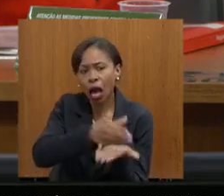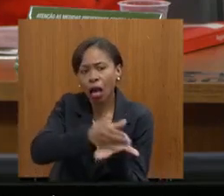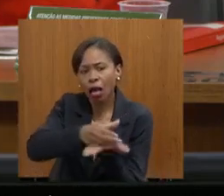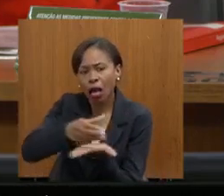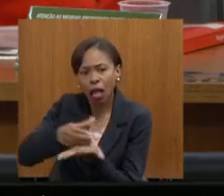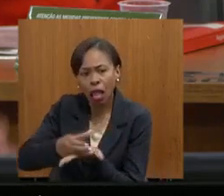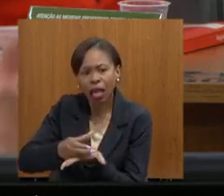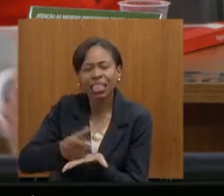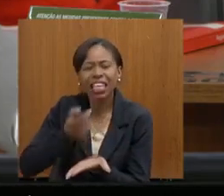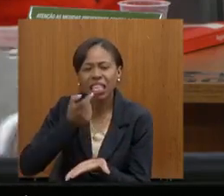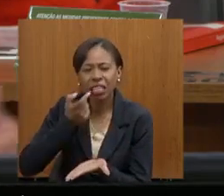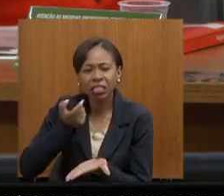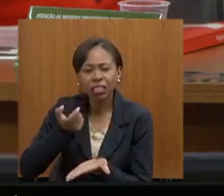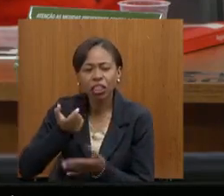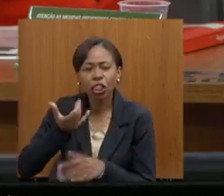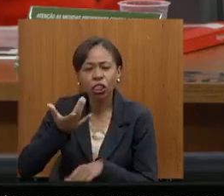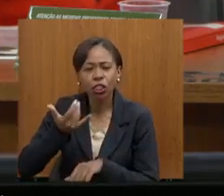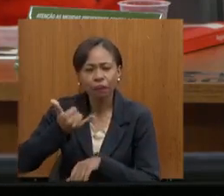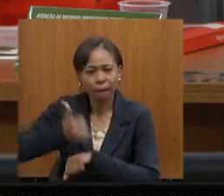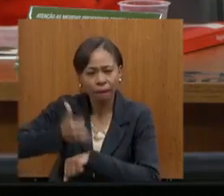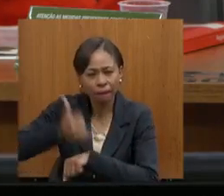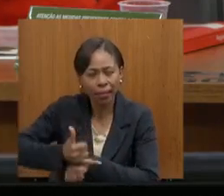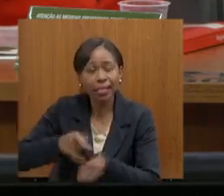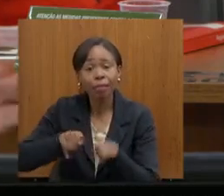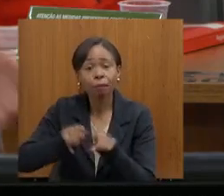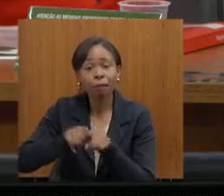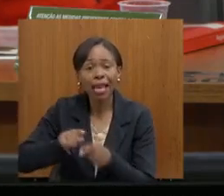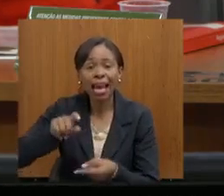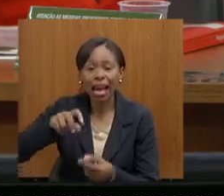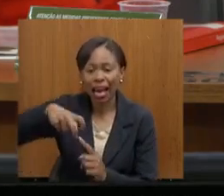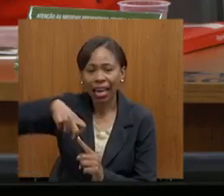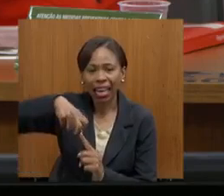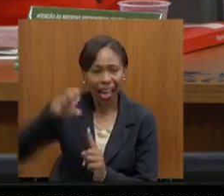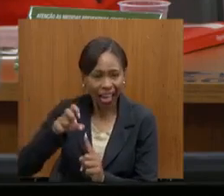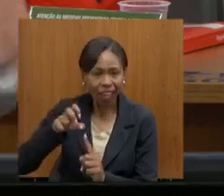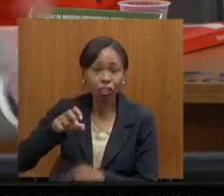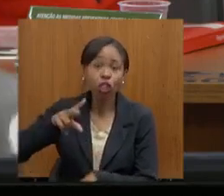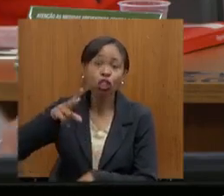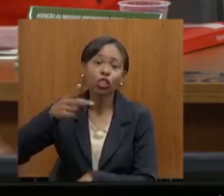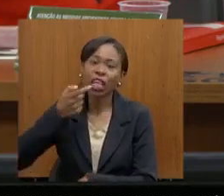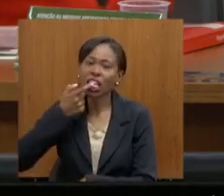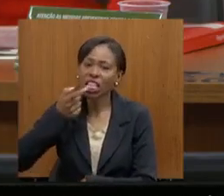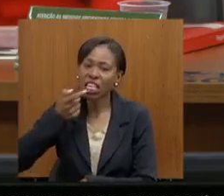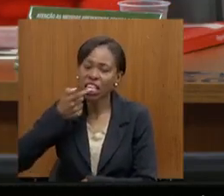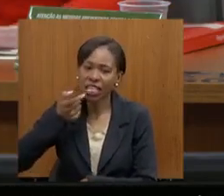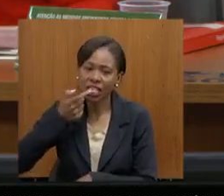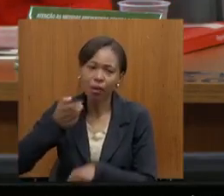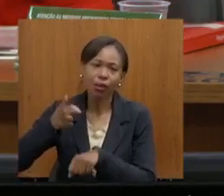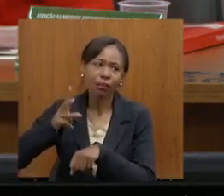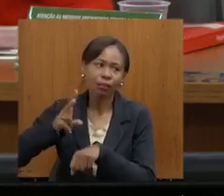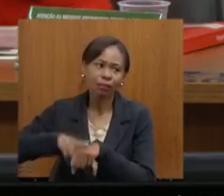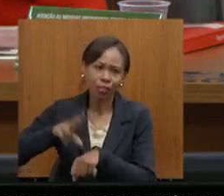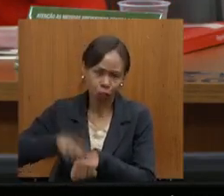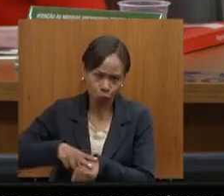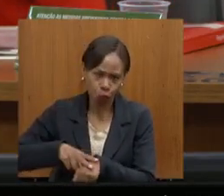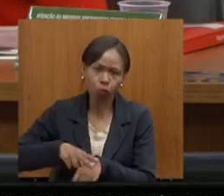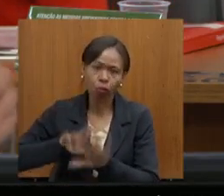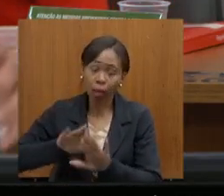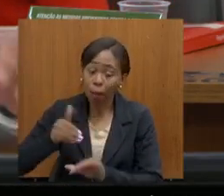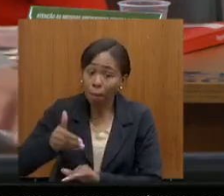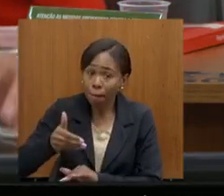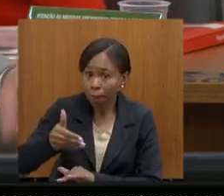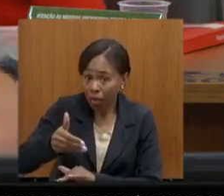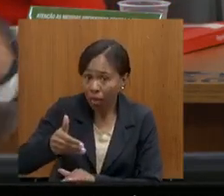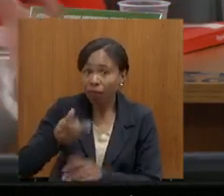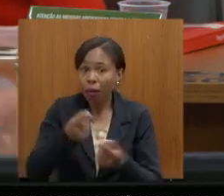garrafas de vidro inclusive as garrafas de vidro mas em breve em iremos soltar em parceria